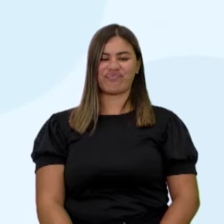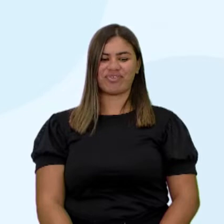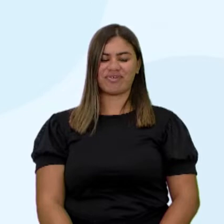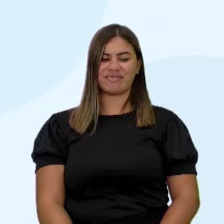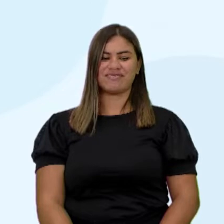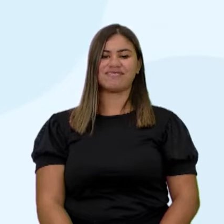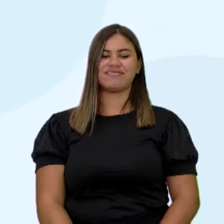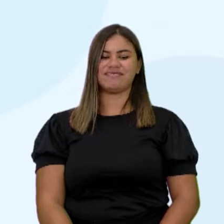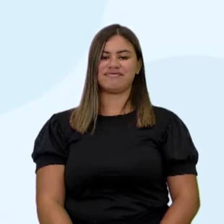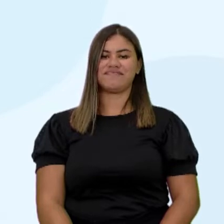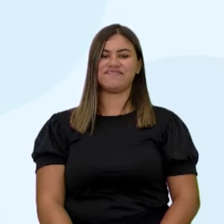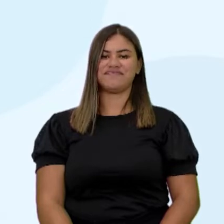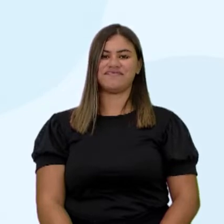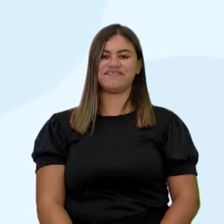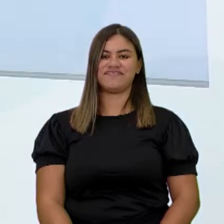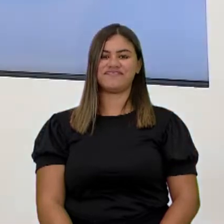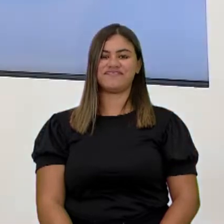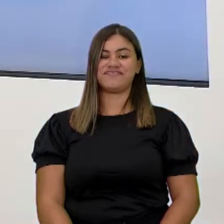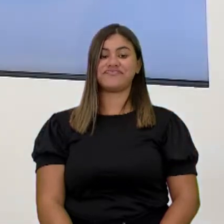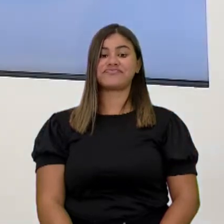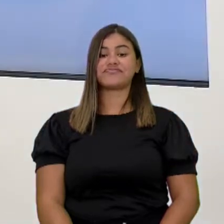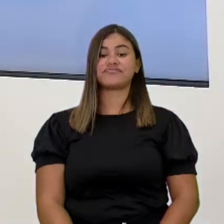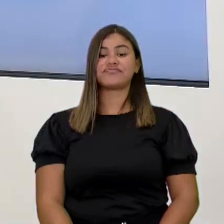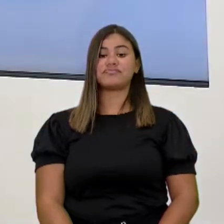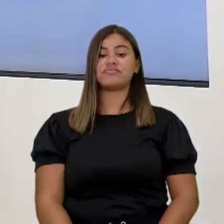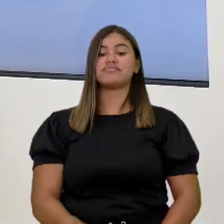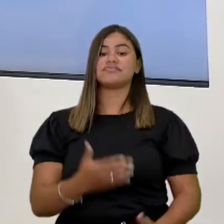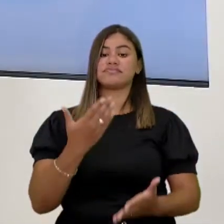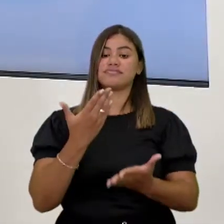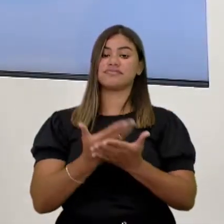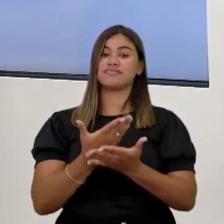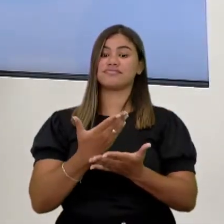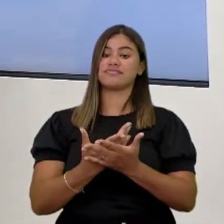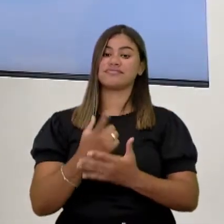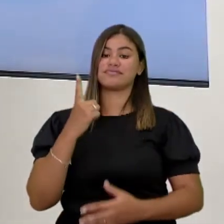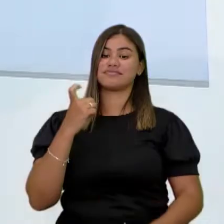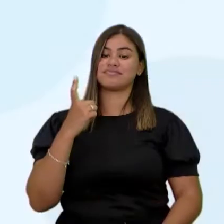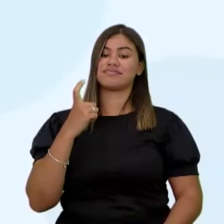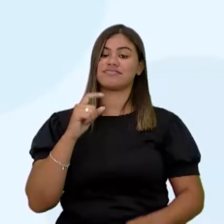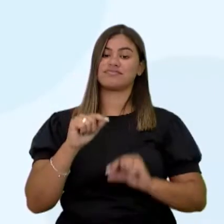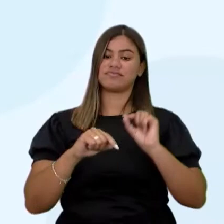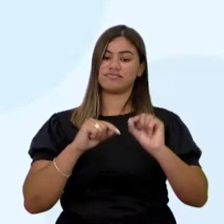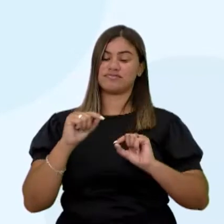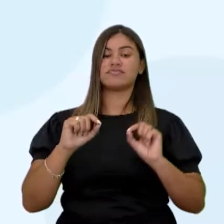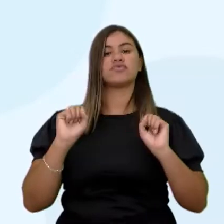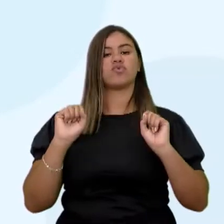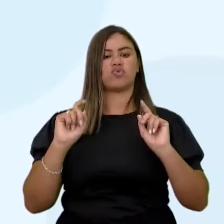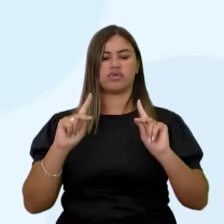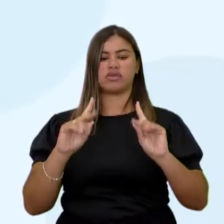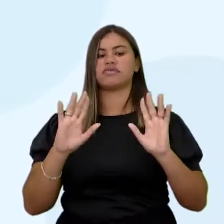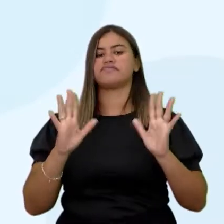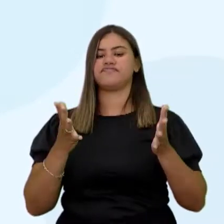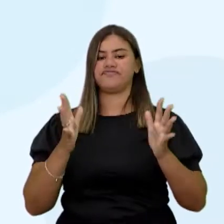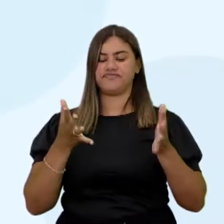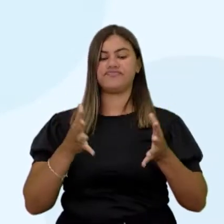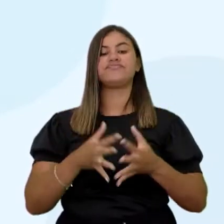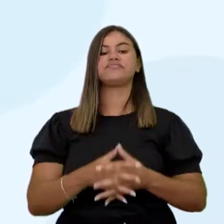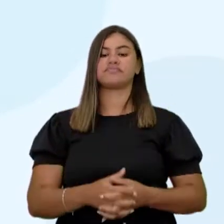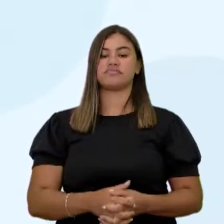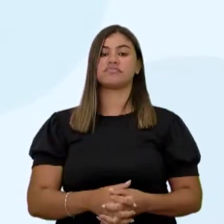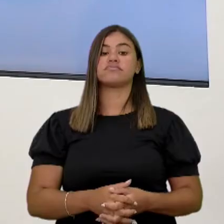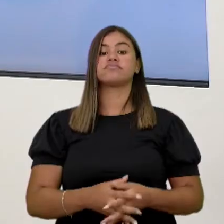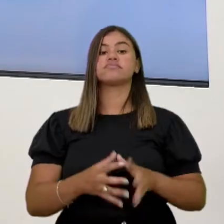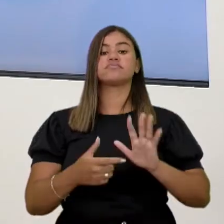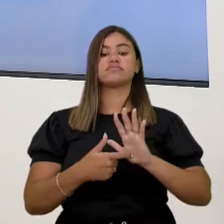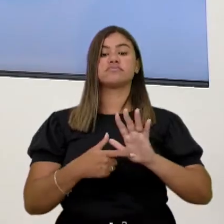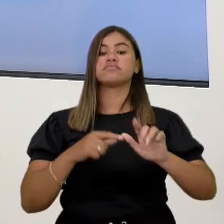eu gosto de escrever de vermelho. Então, na aula 1, nós falamos sobre o que era o observatório de imprensa. Então, nesta aula, nós apresentamos o que para o